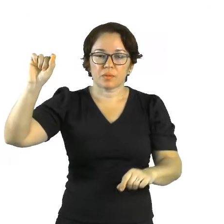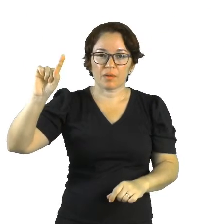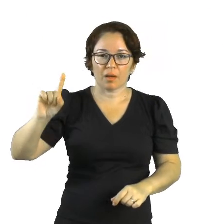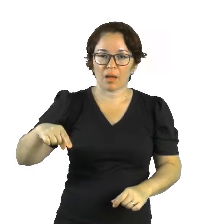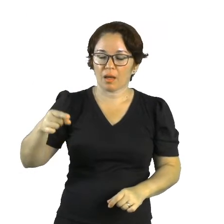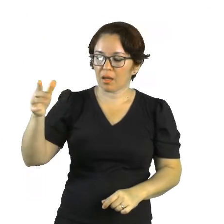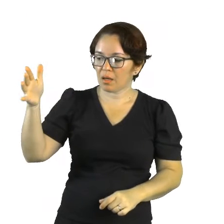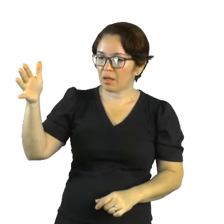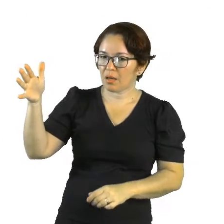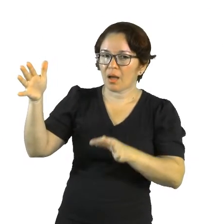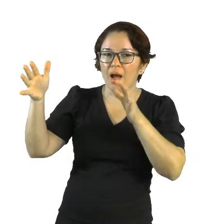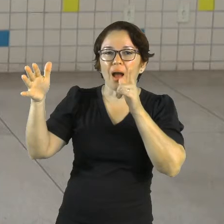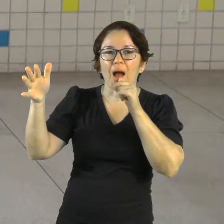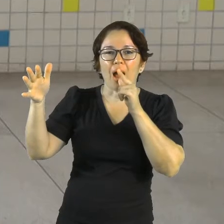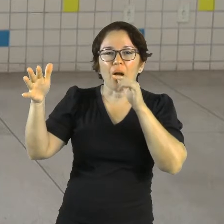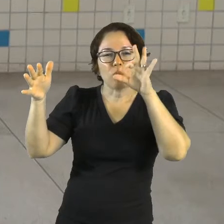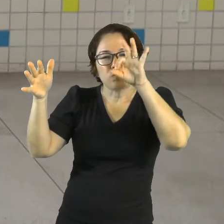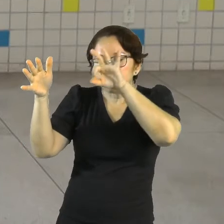Redentor.